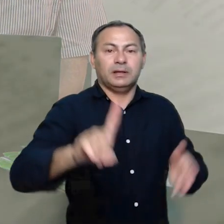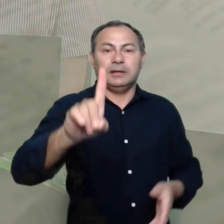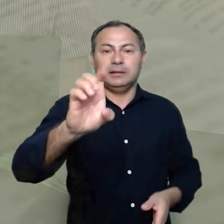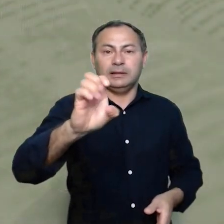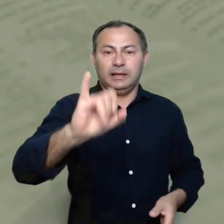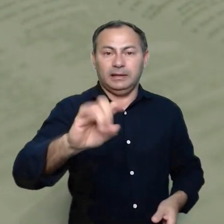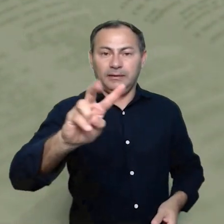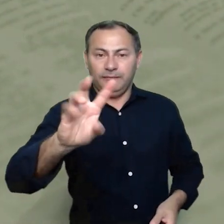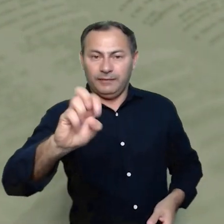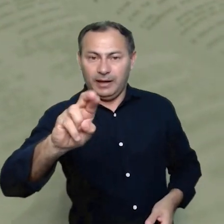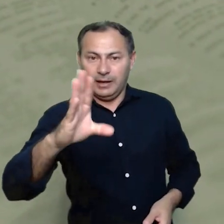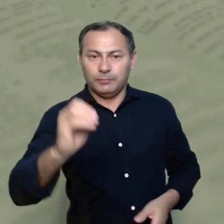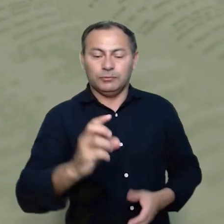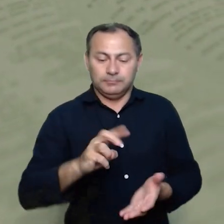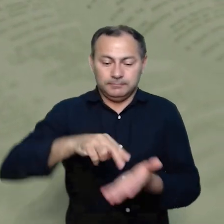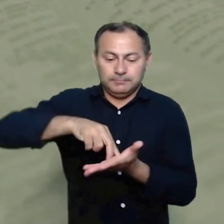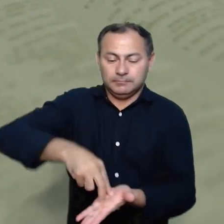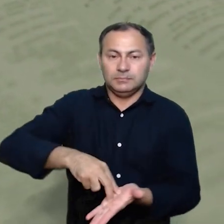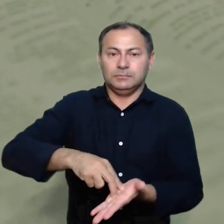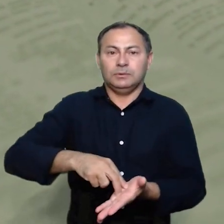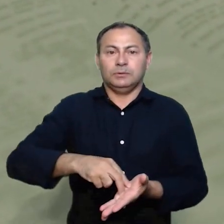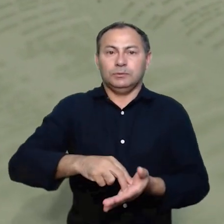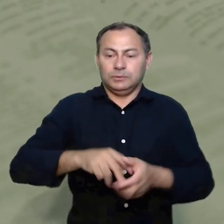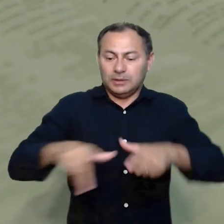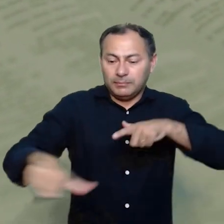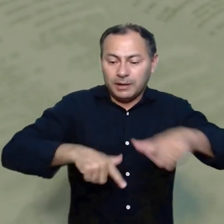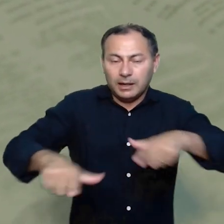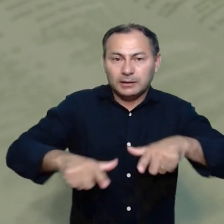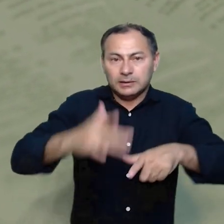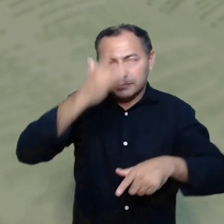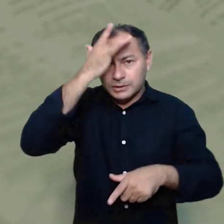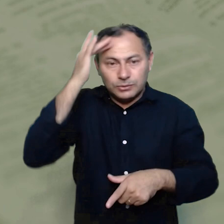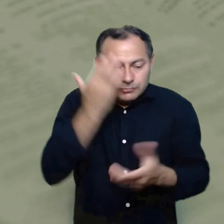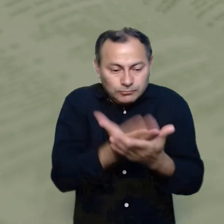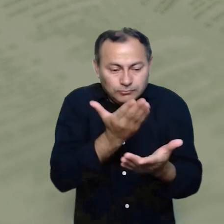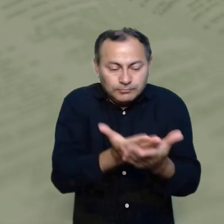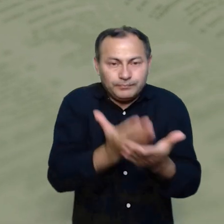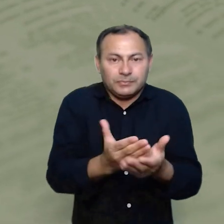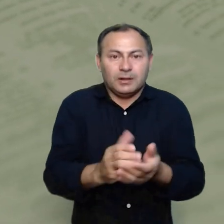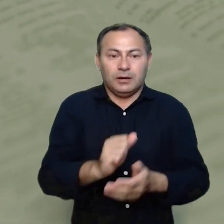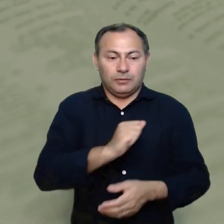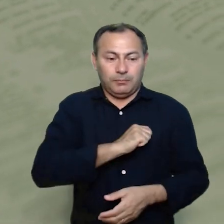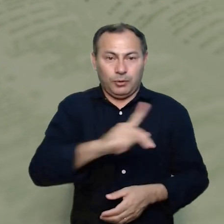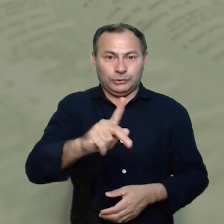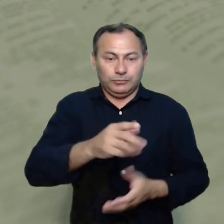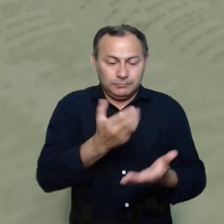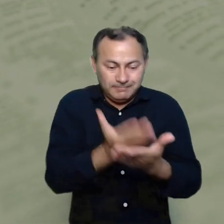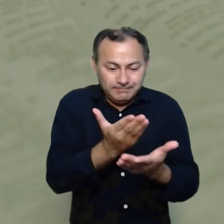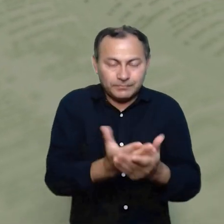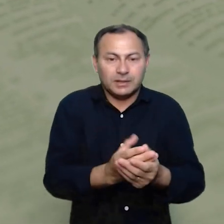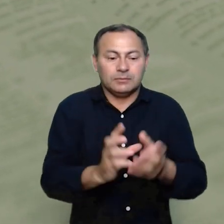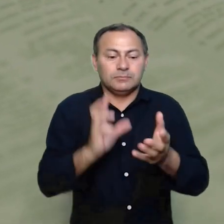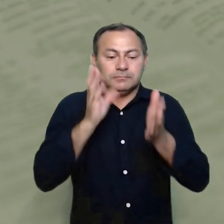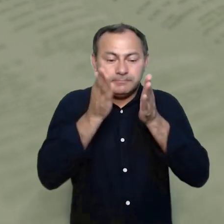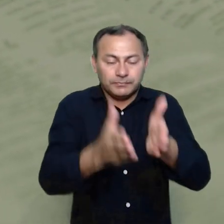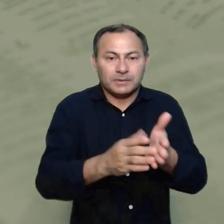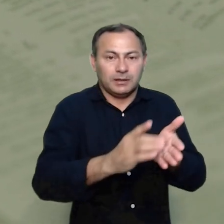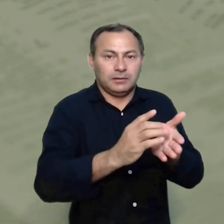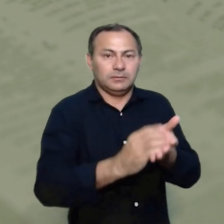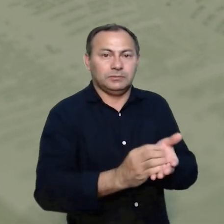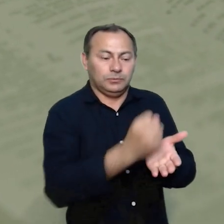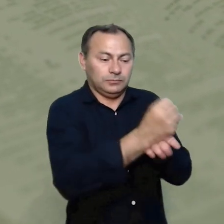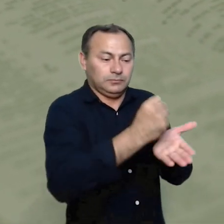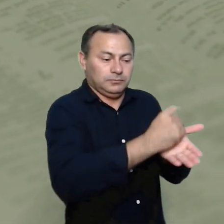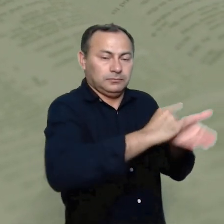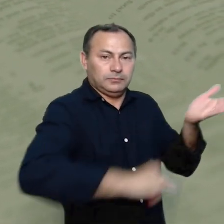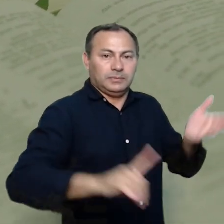empenho apostólico dos estudiosos, que é uma solicitação da Dei Verbum. Então,